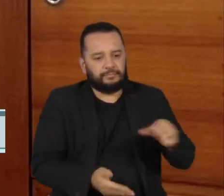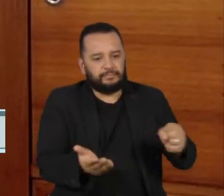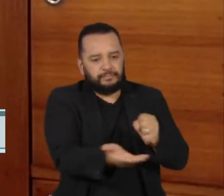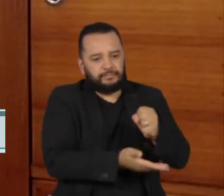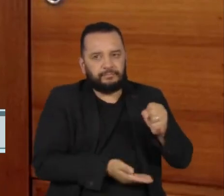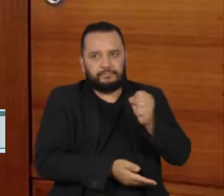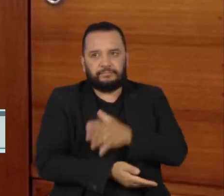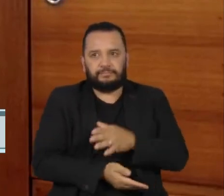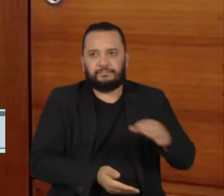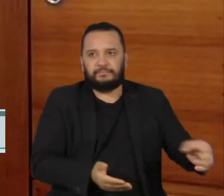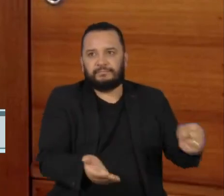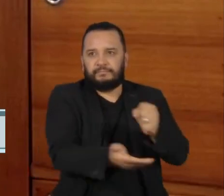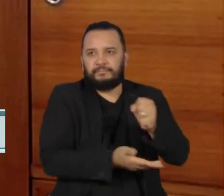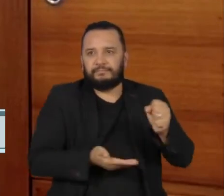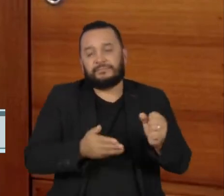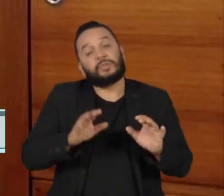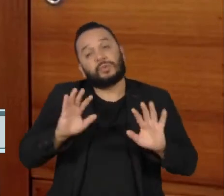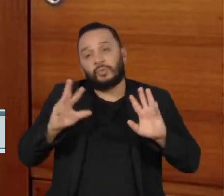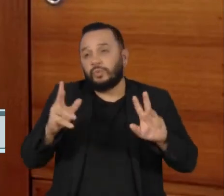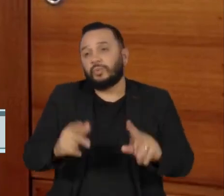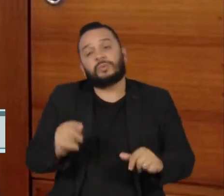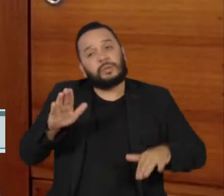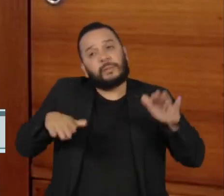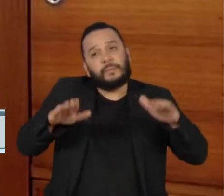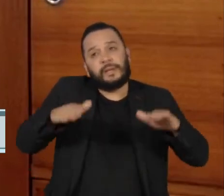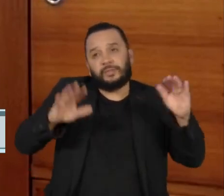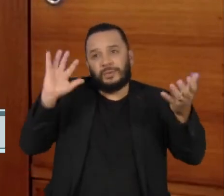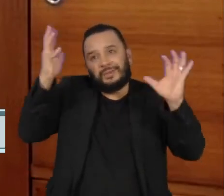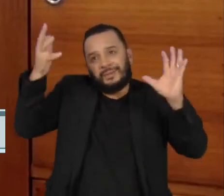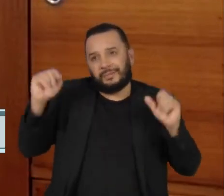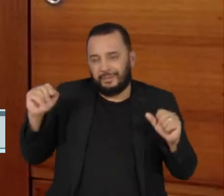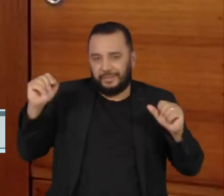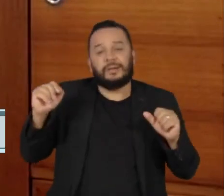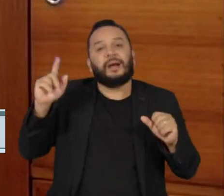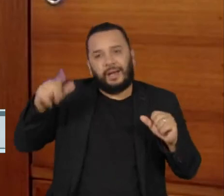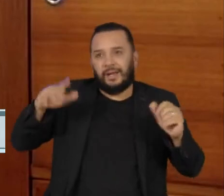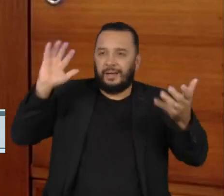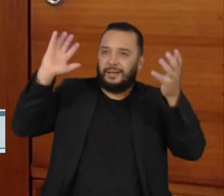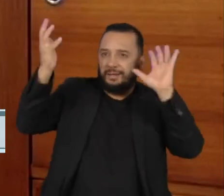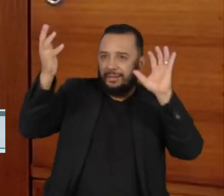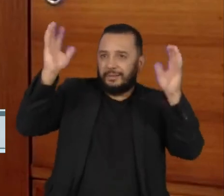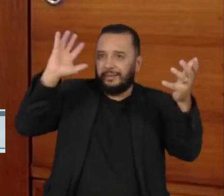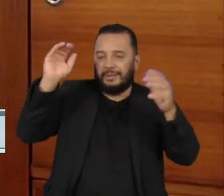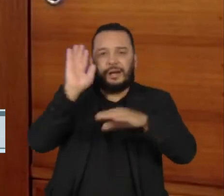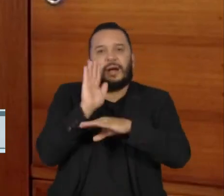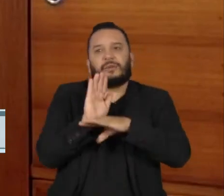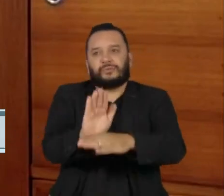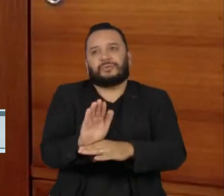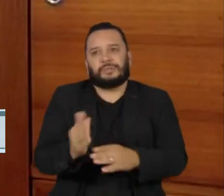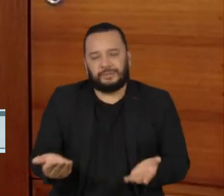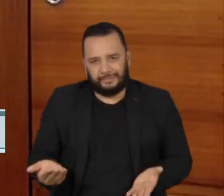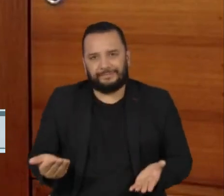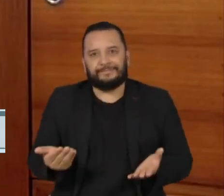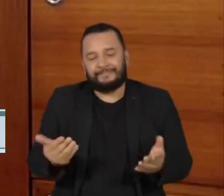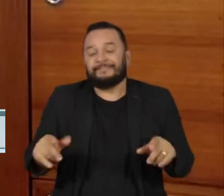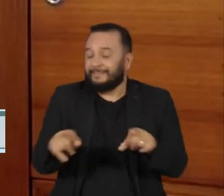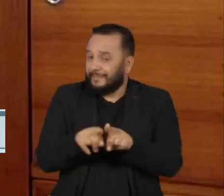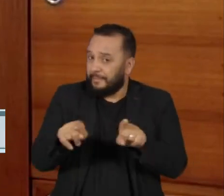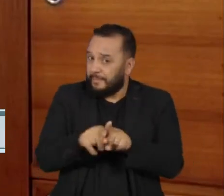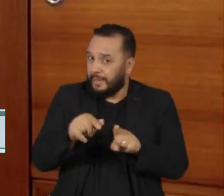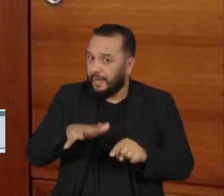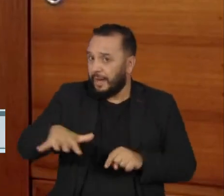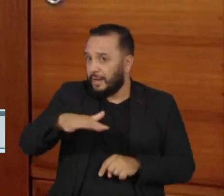clima, né, das condições climáticas, e a meteorologia trabalha também nesse aspecto. A própria questão da saúde é um outro